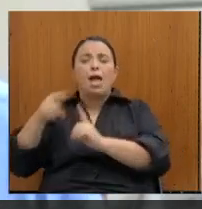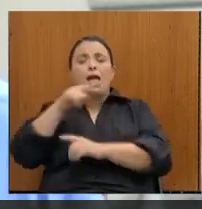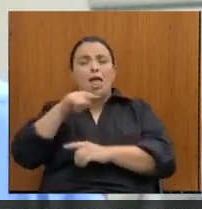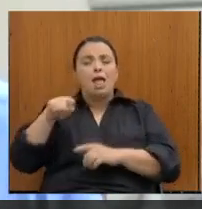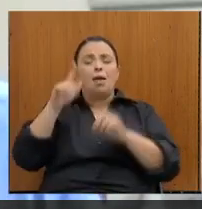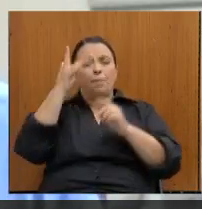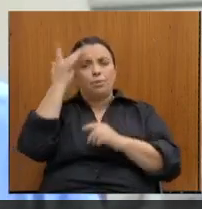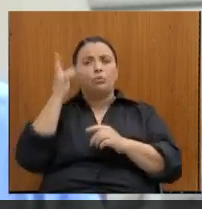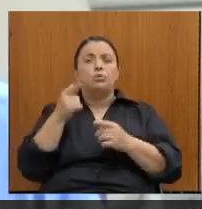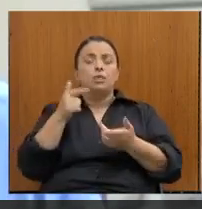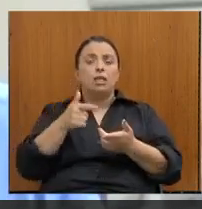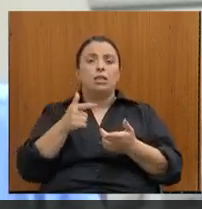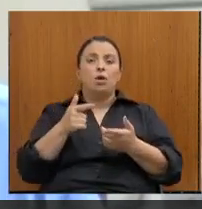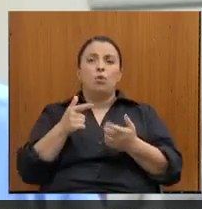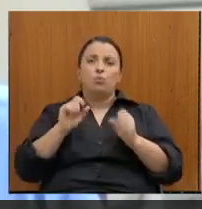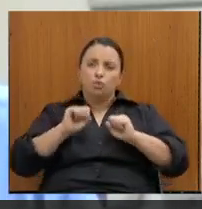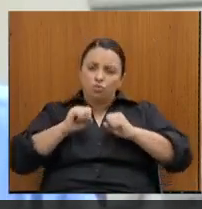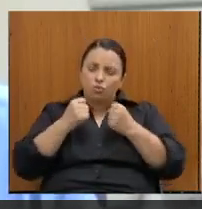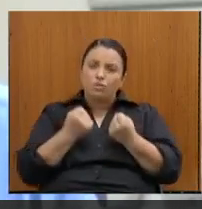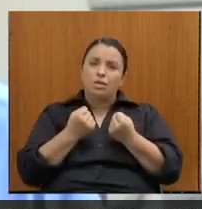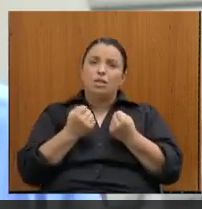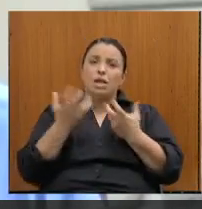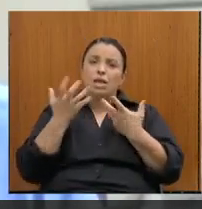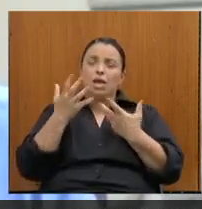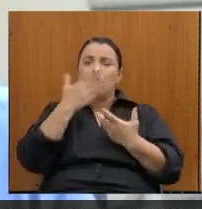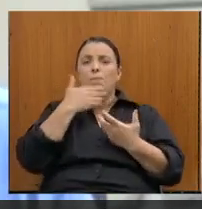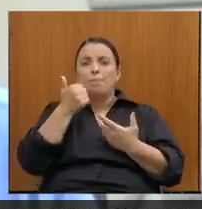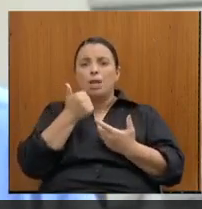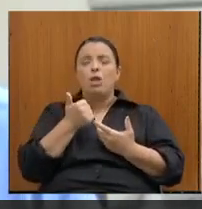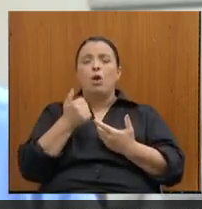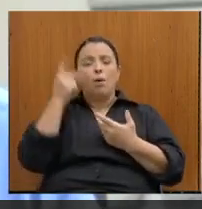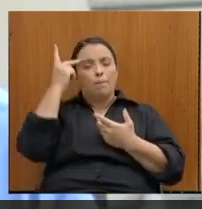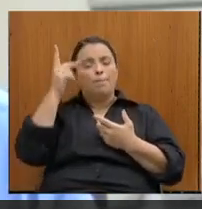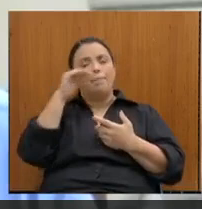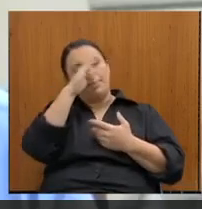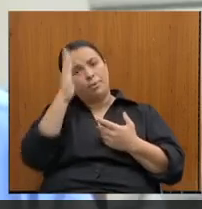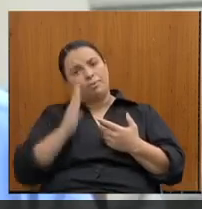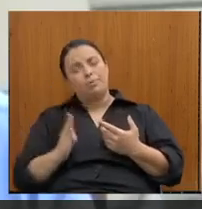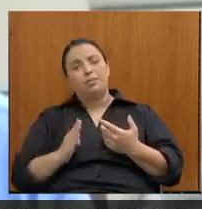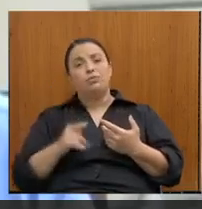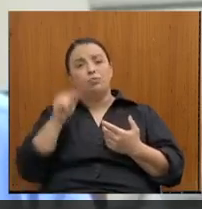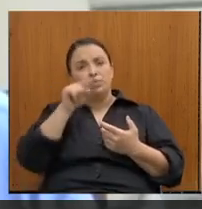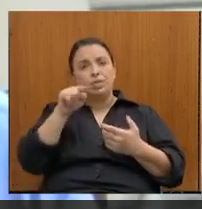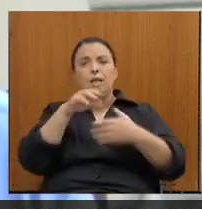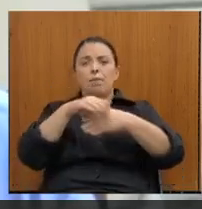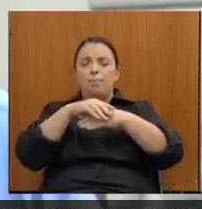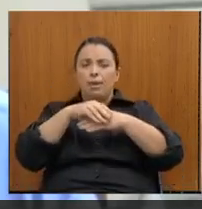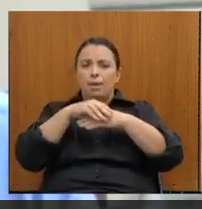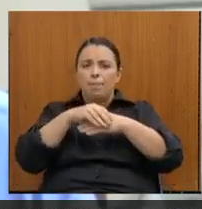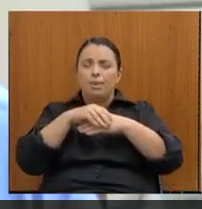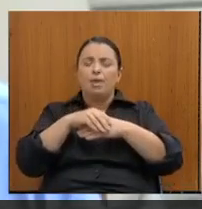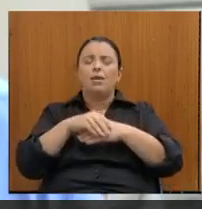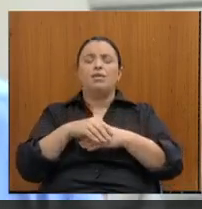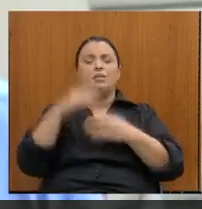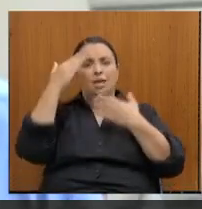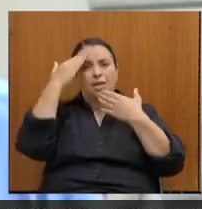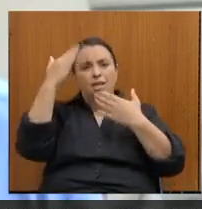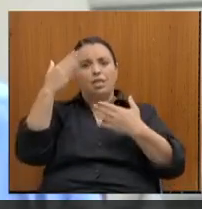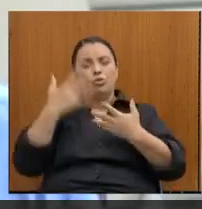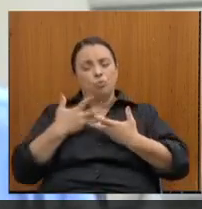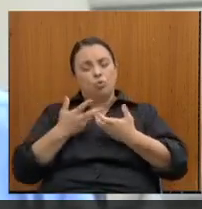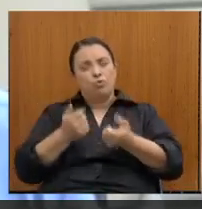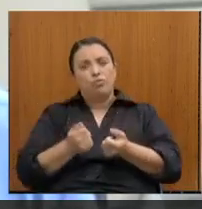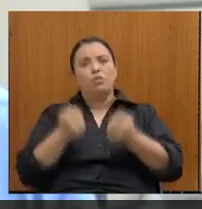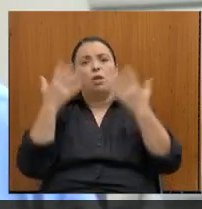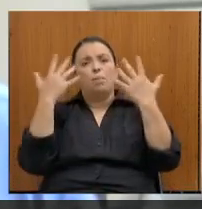o melhor para o Brasil tá então você tá de parabéns mais uma vez agradecendo eu parabenizo você pela